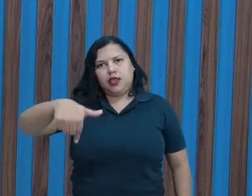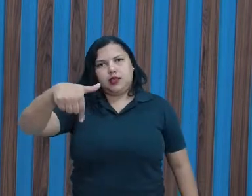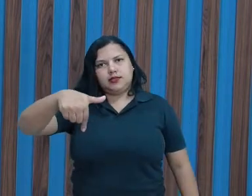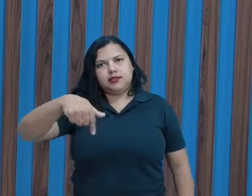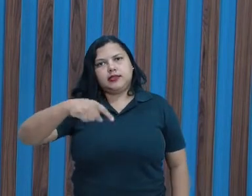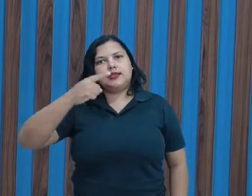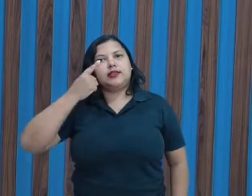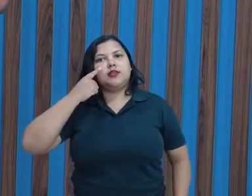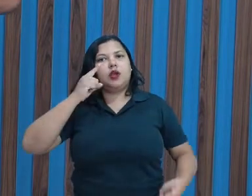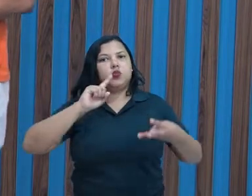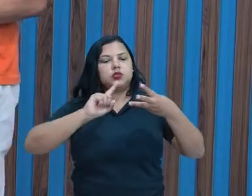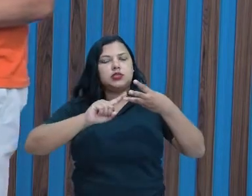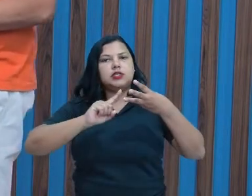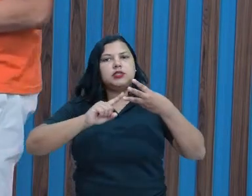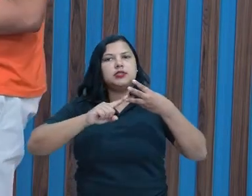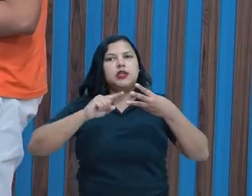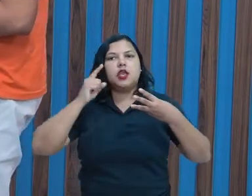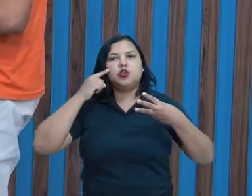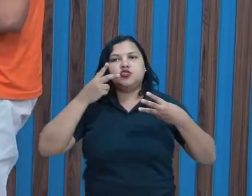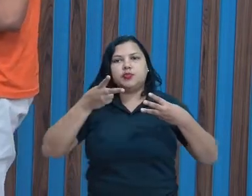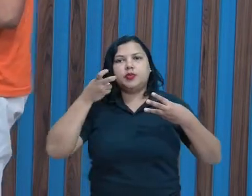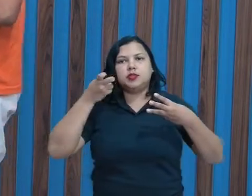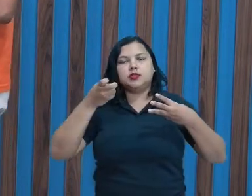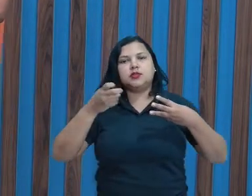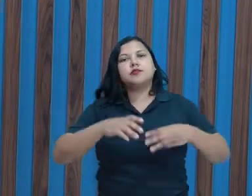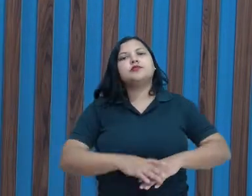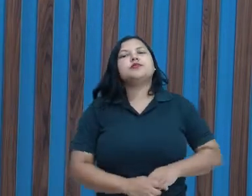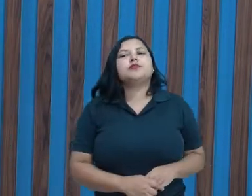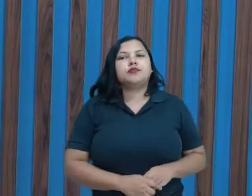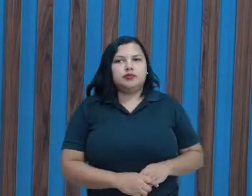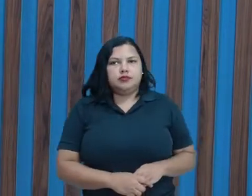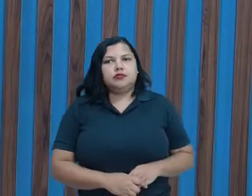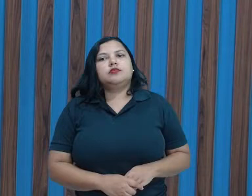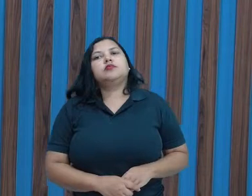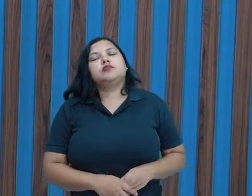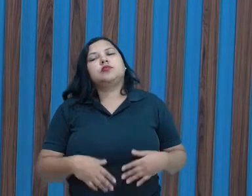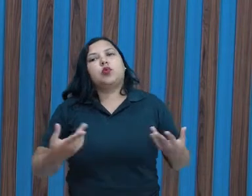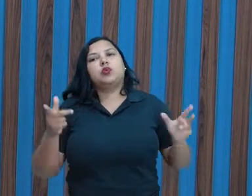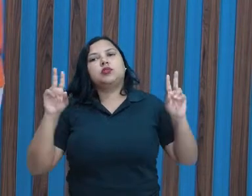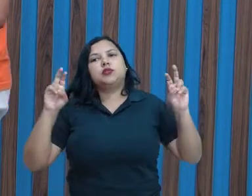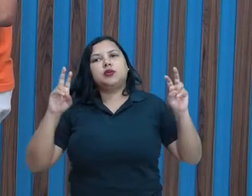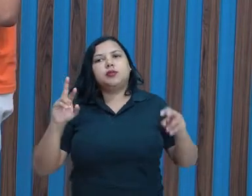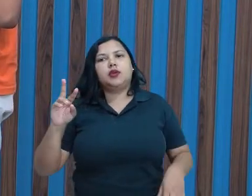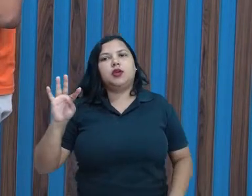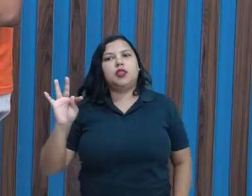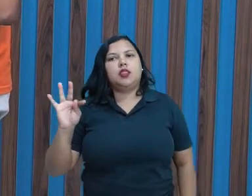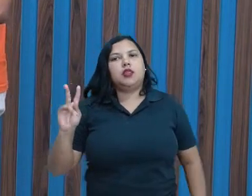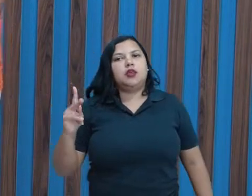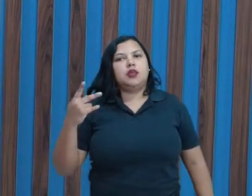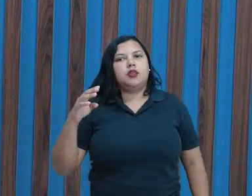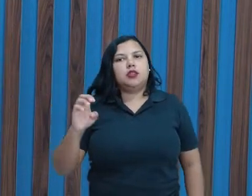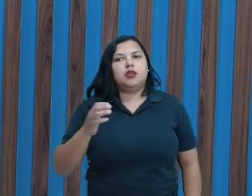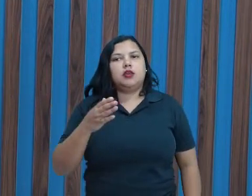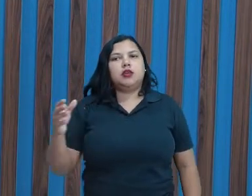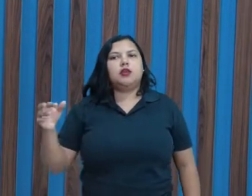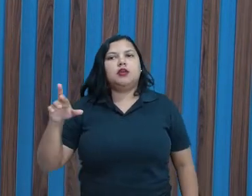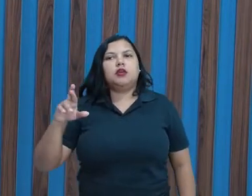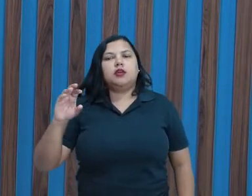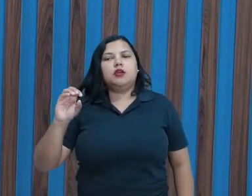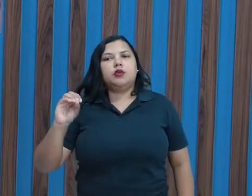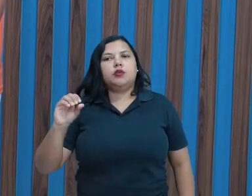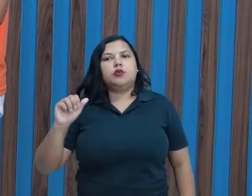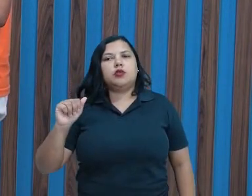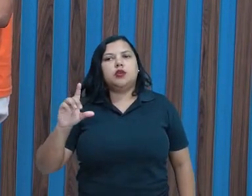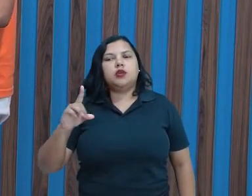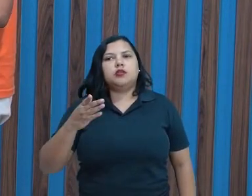esse terceiro, né? O que a gente viu foi esse terceiro de Robert Frost, The Road Not Taken, A Estrada Não Tomada,